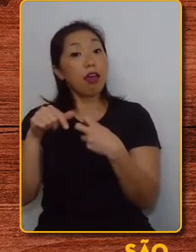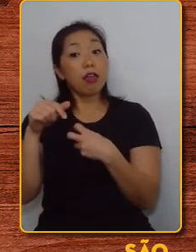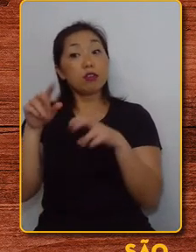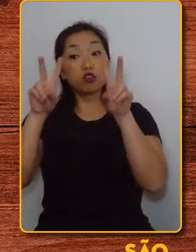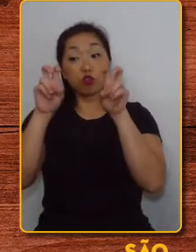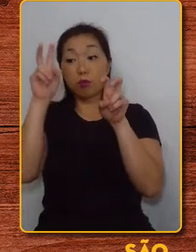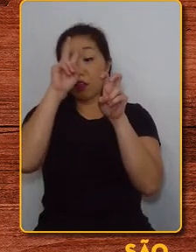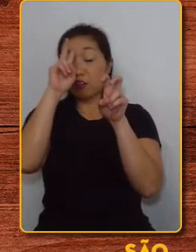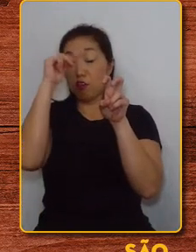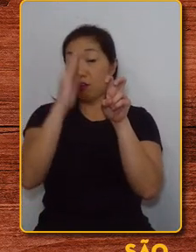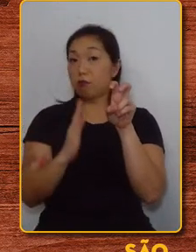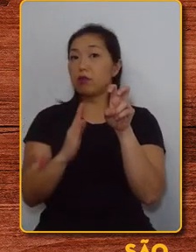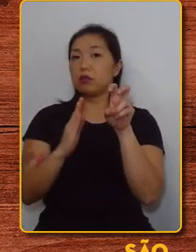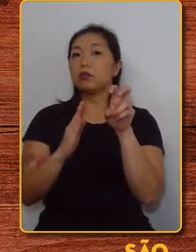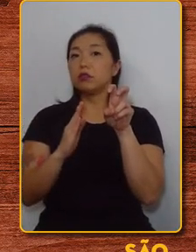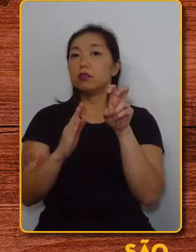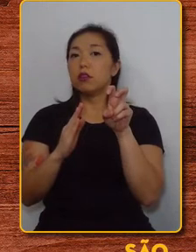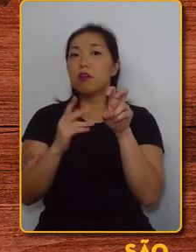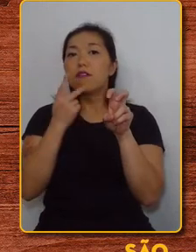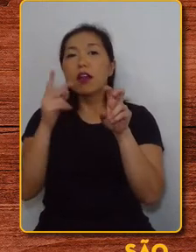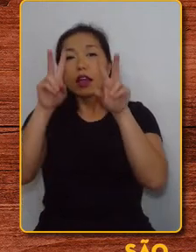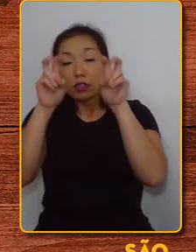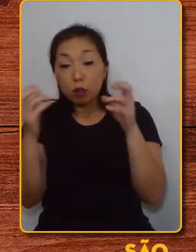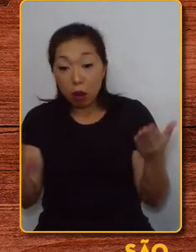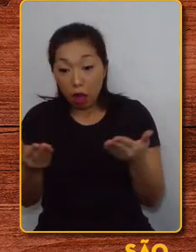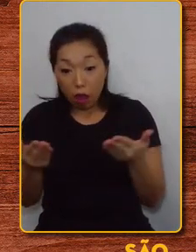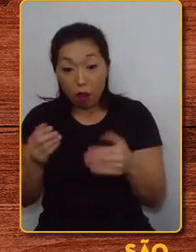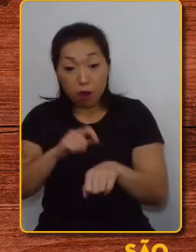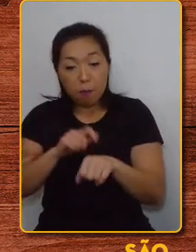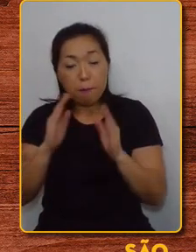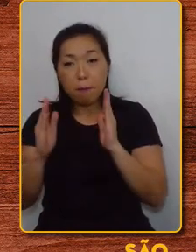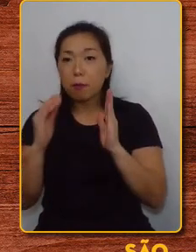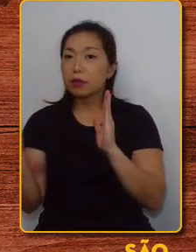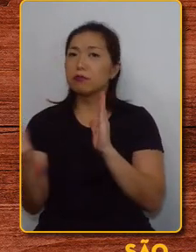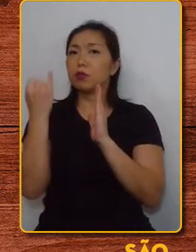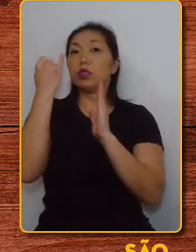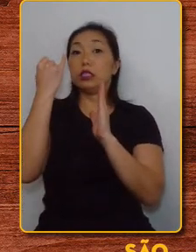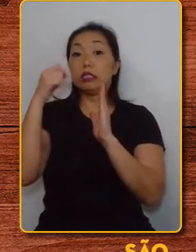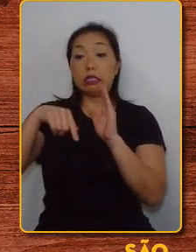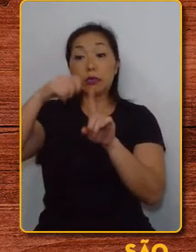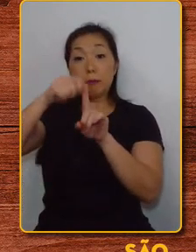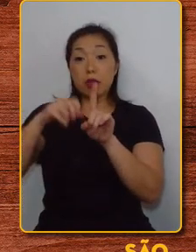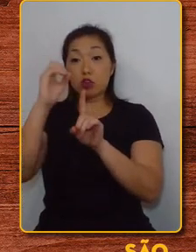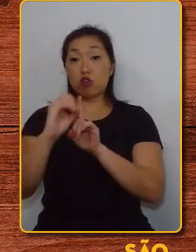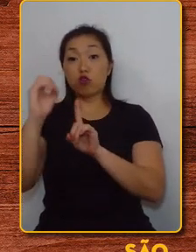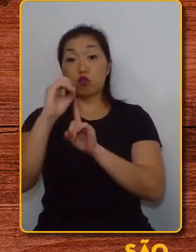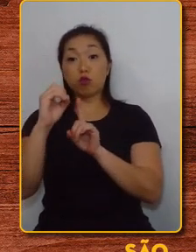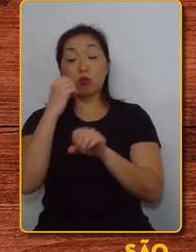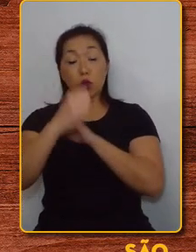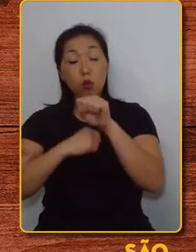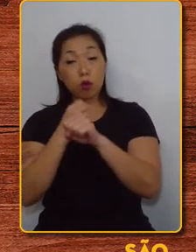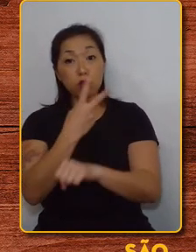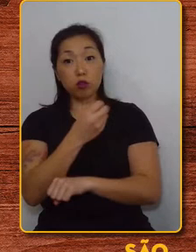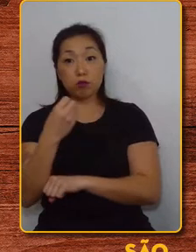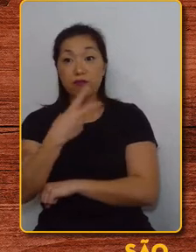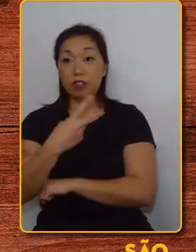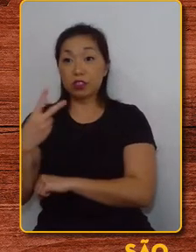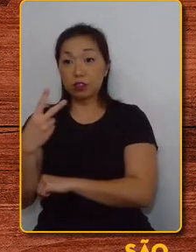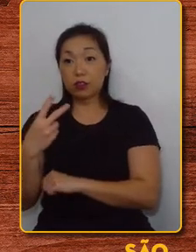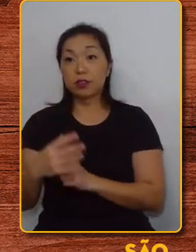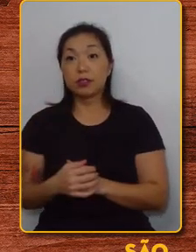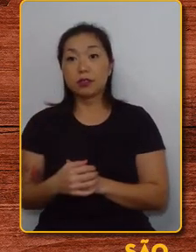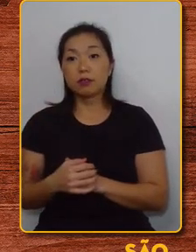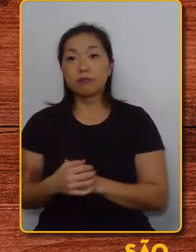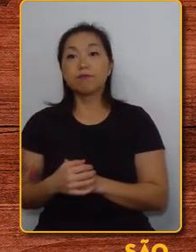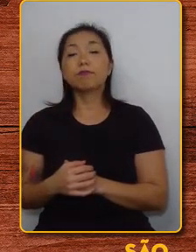momento tão importante como é esse mês de outubro de 2022. Acho que o tema é super